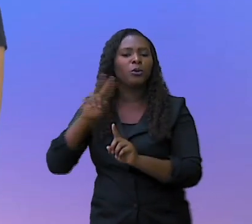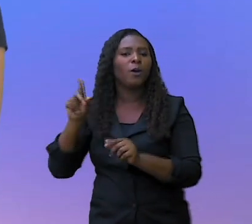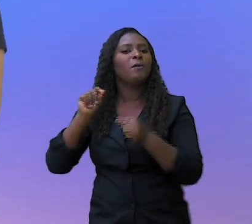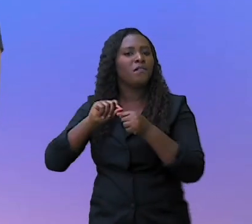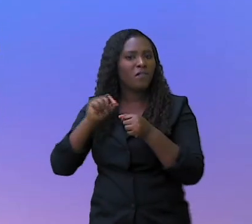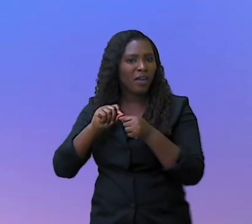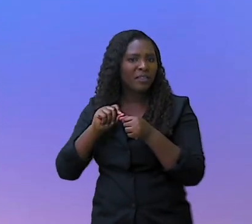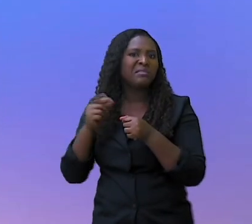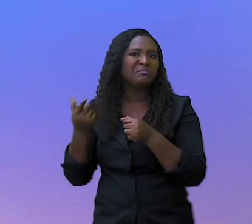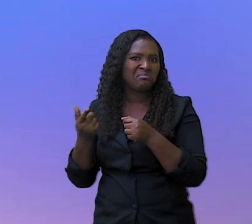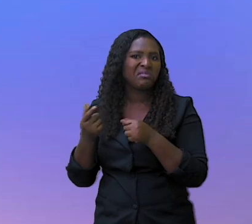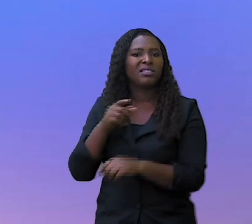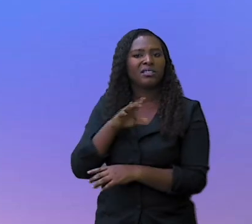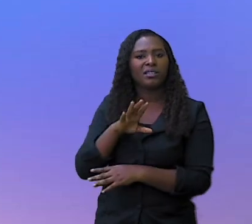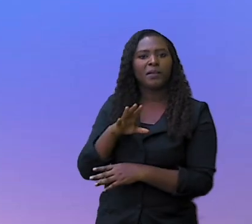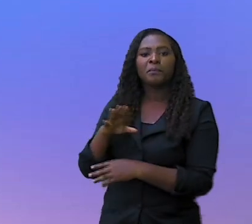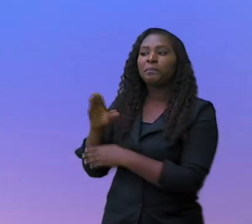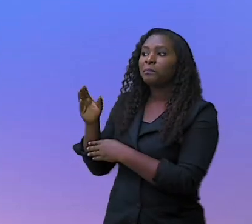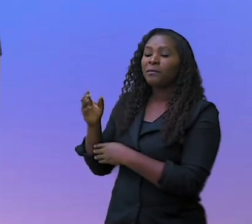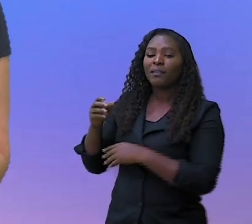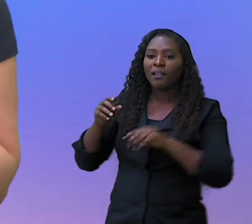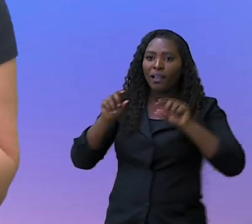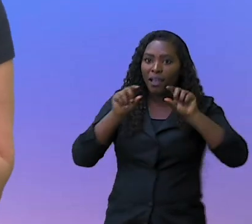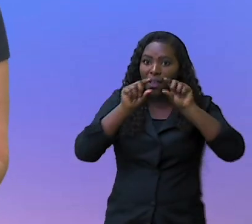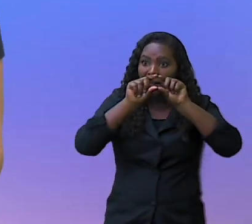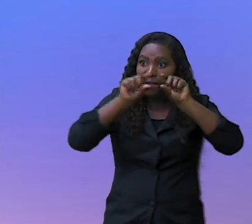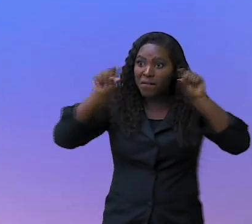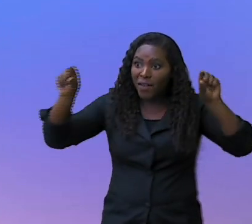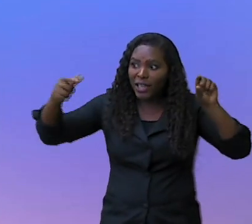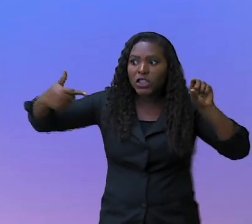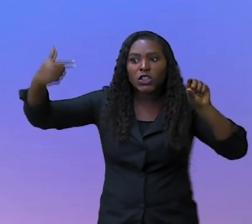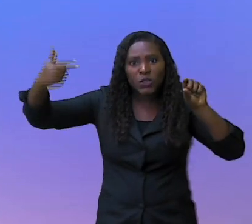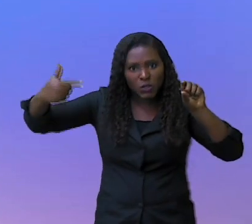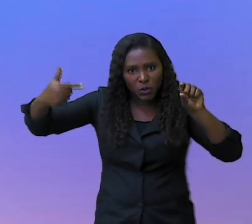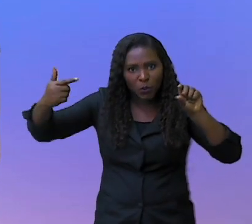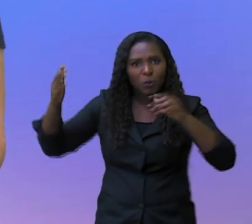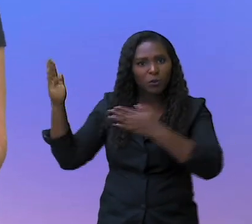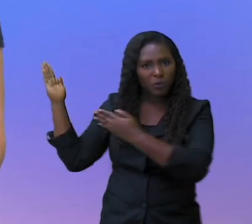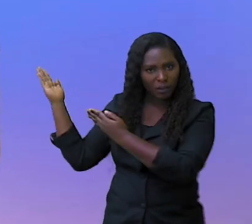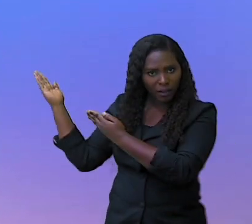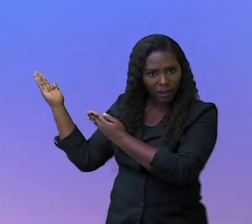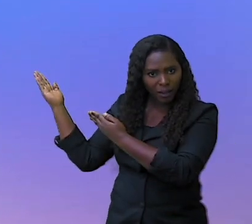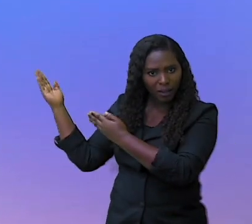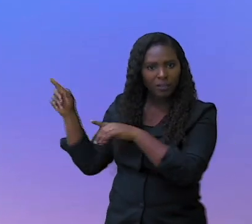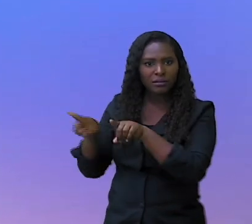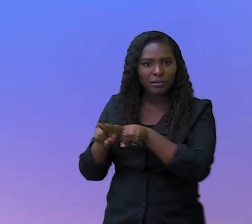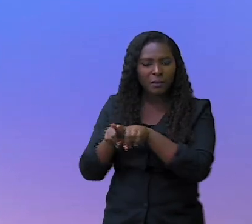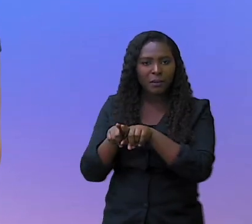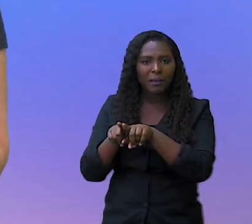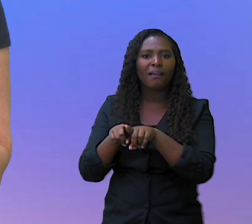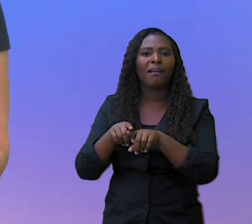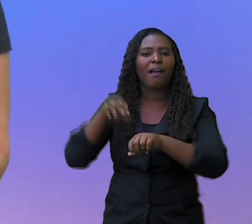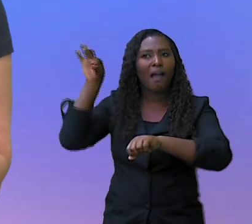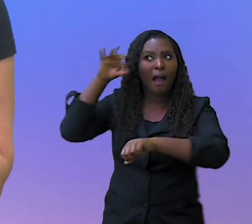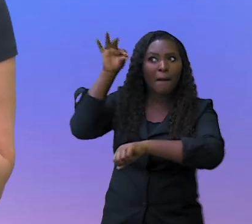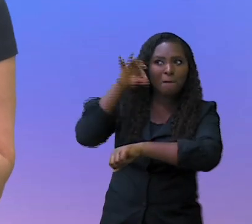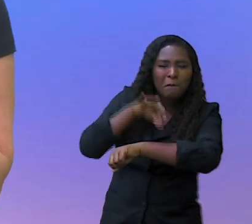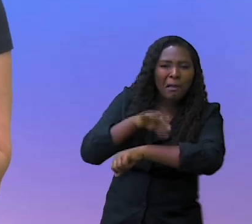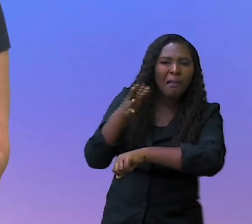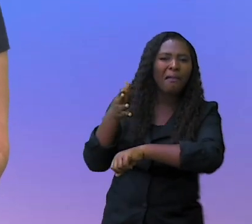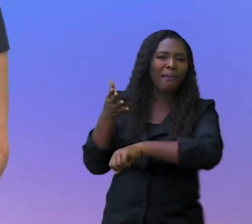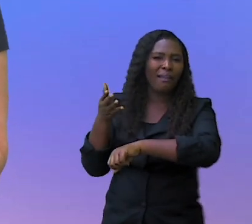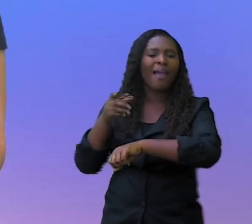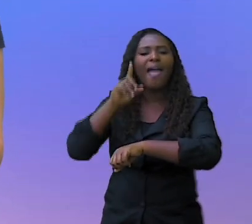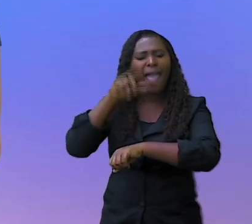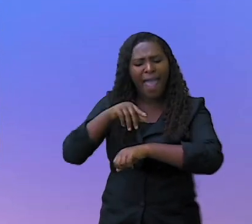Picadas de abelha doem muito. De abelha também é a locução adjetiva com função de adjunto. A água